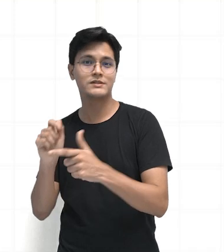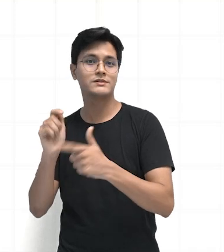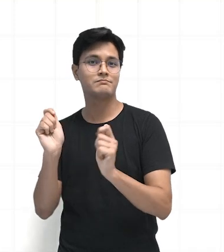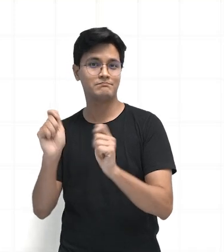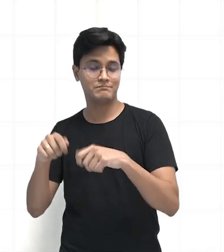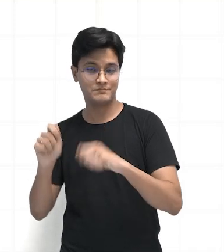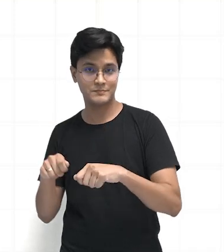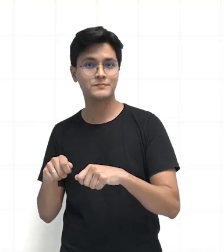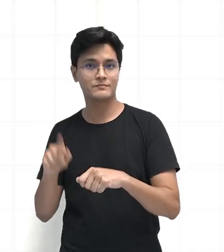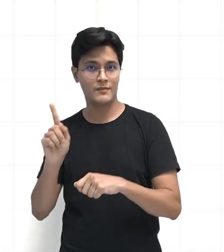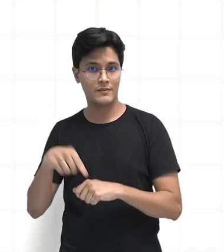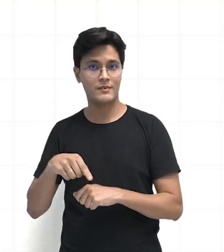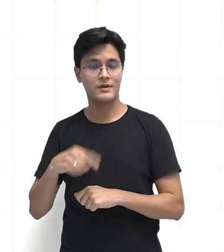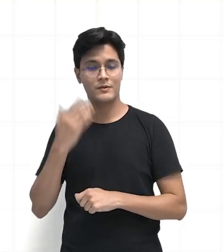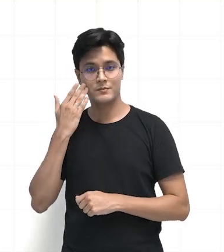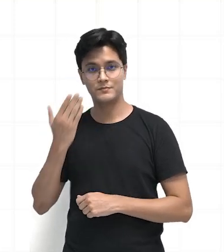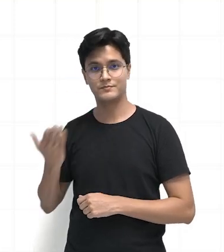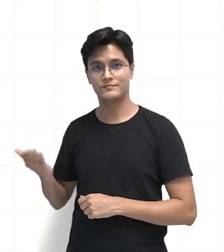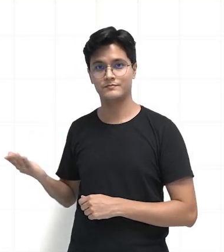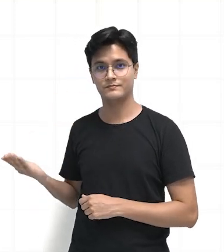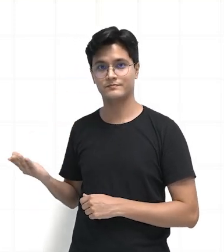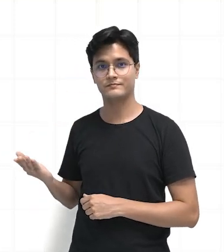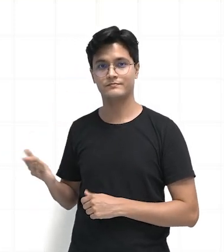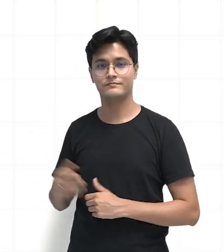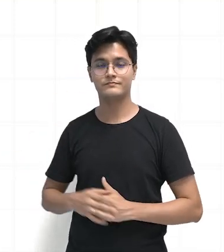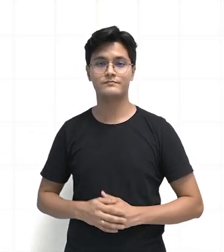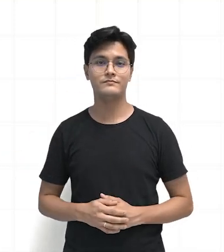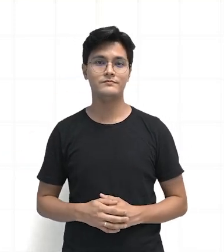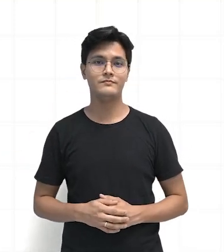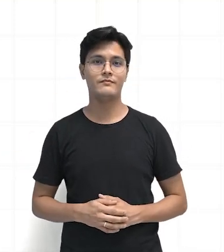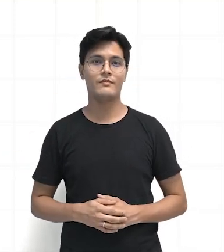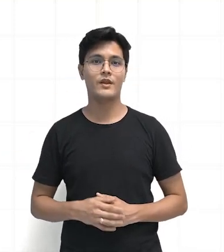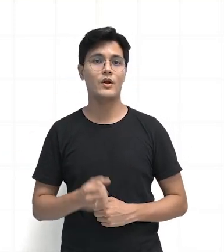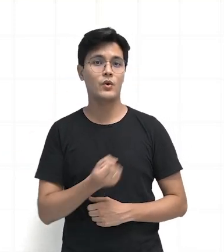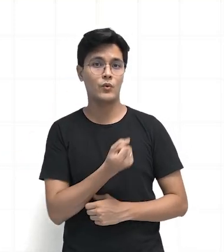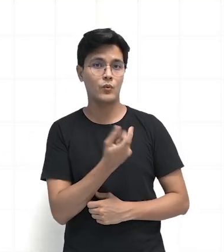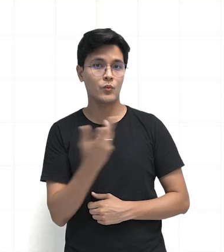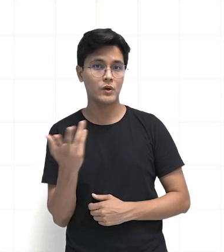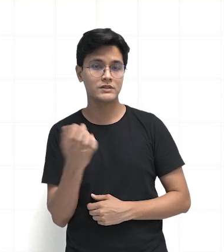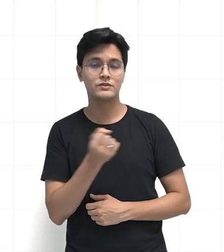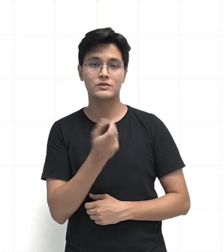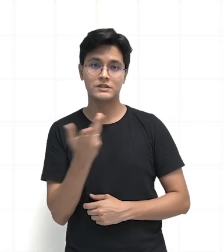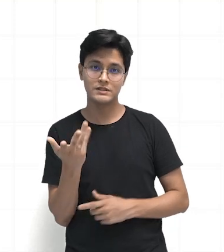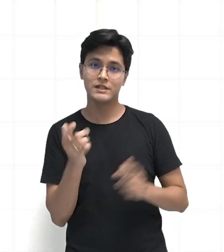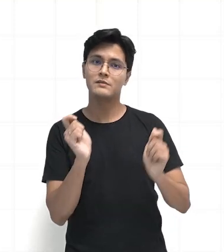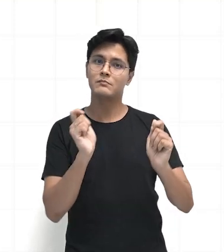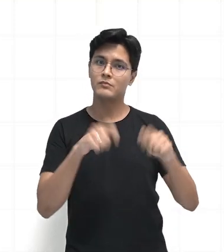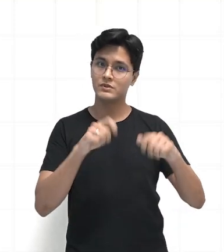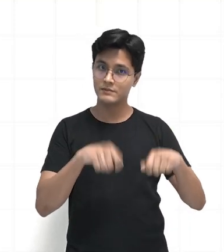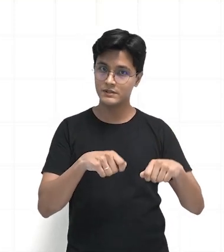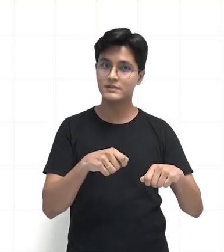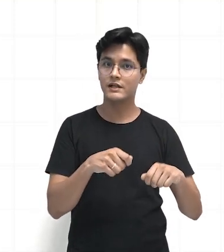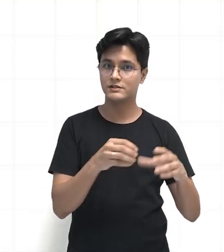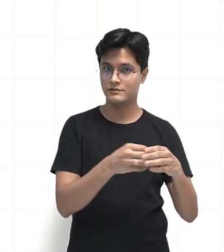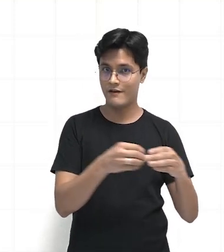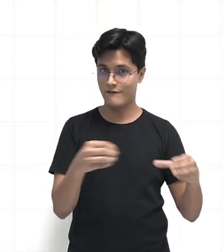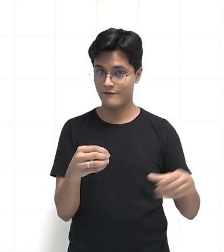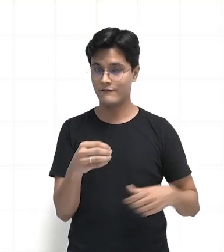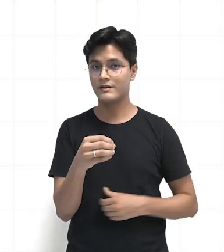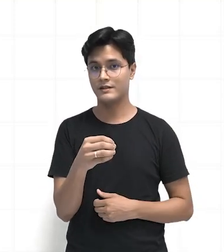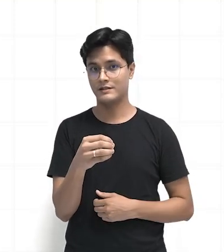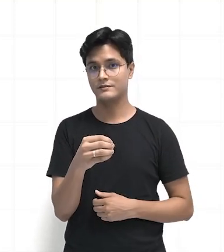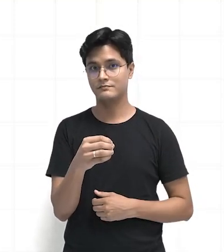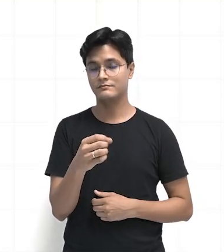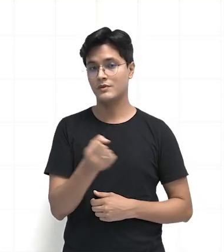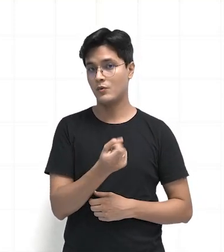Isso é a probabilidade. É a divisão, mais uma vez, entre o número de possibilidades favoráveis, que é o evento, número